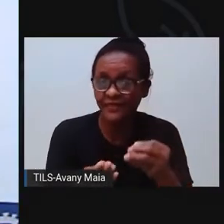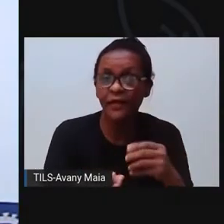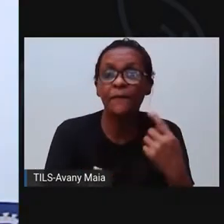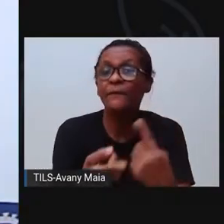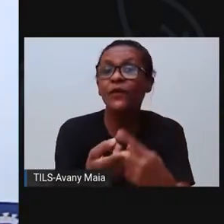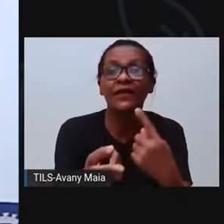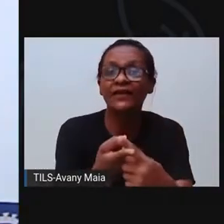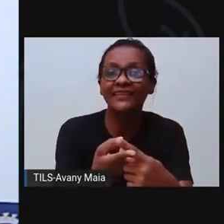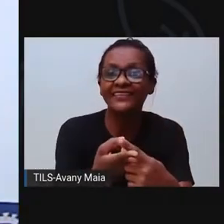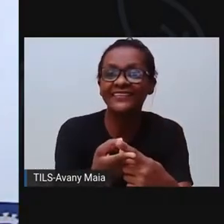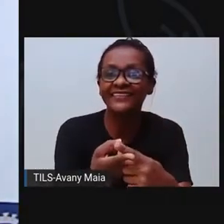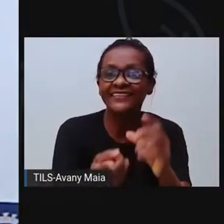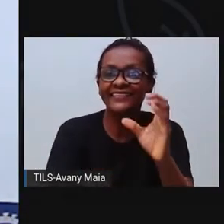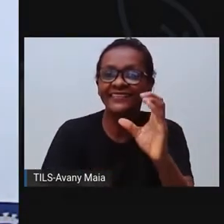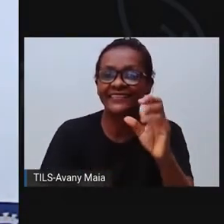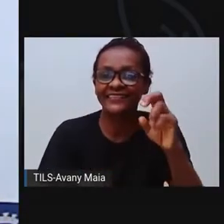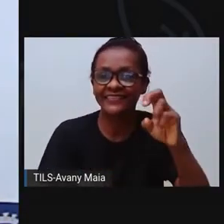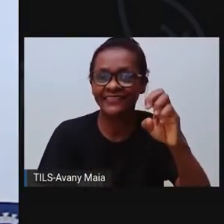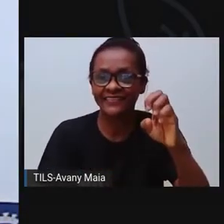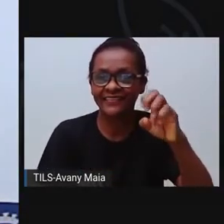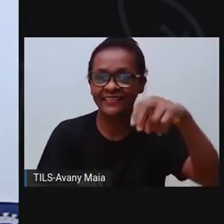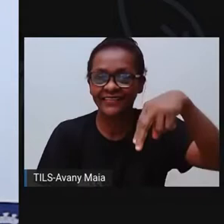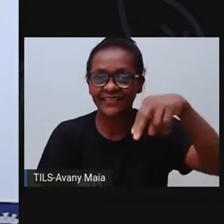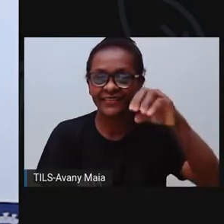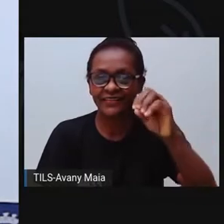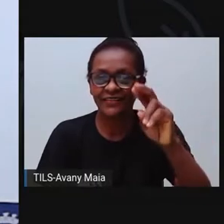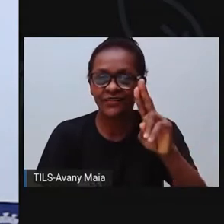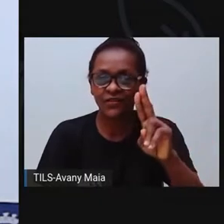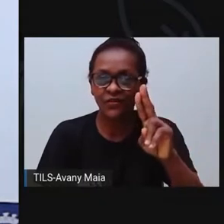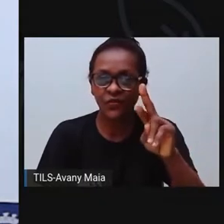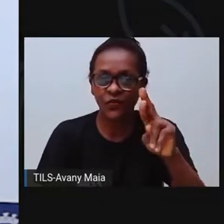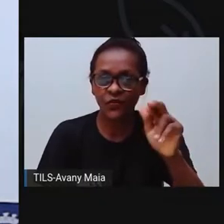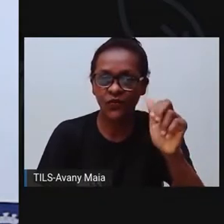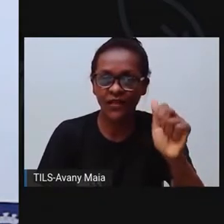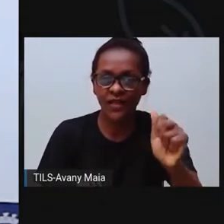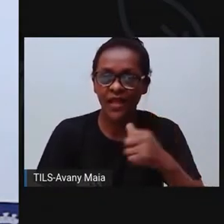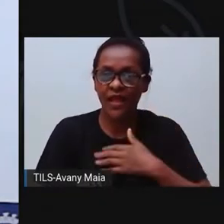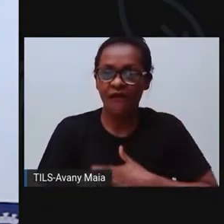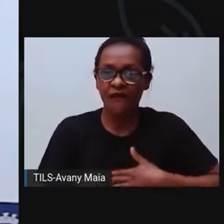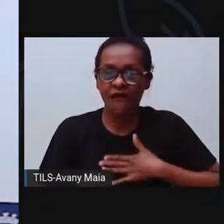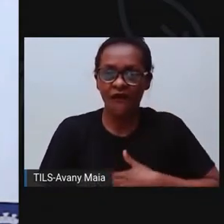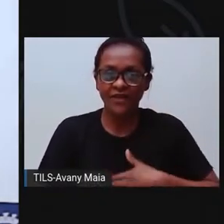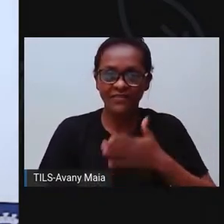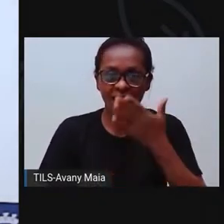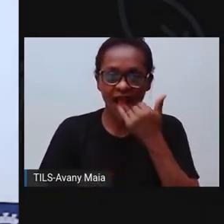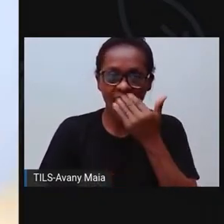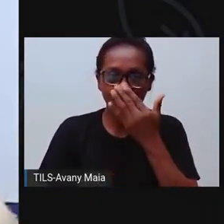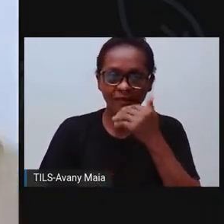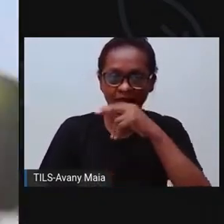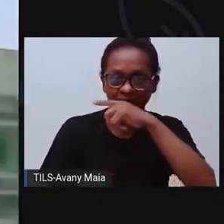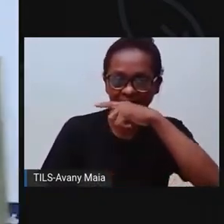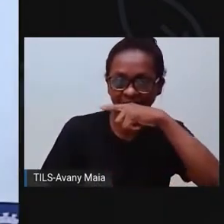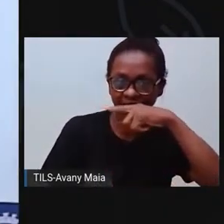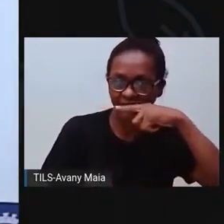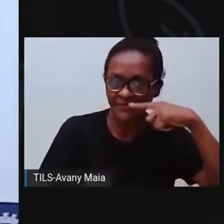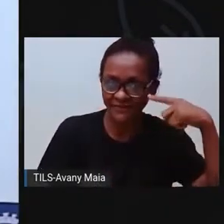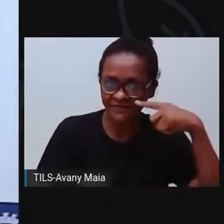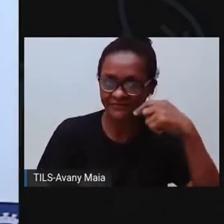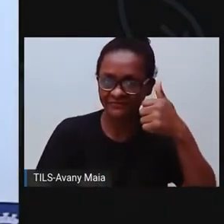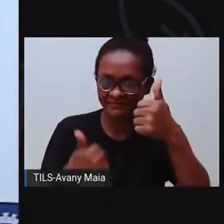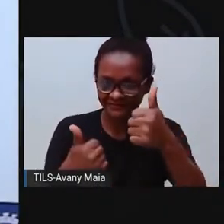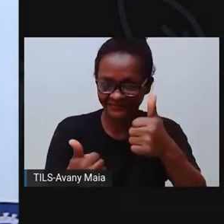será que tem cenoura na capa do livro? Porque coelho gosta de comer cenoura. Então aqui